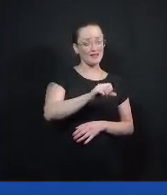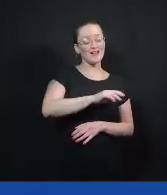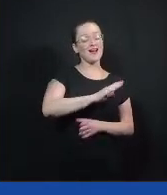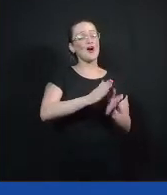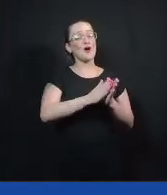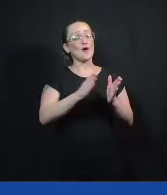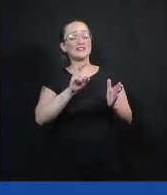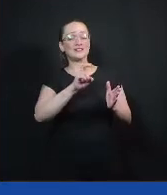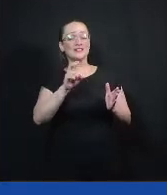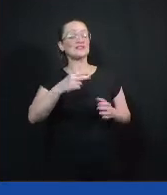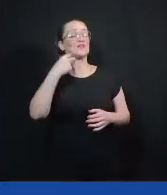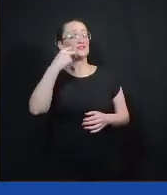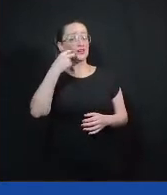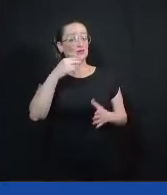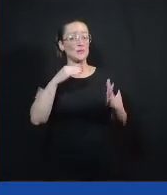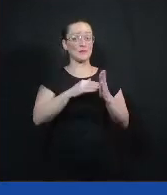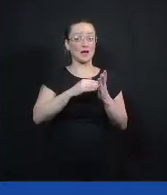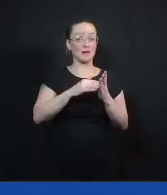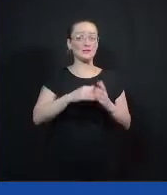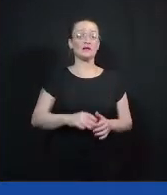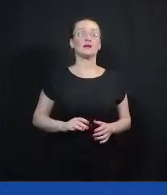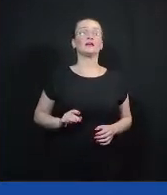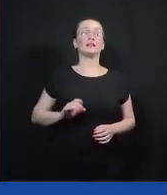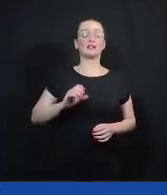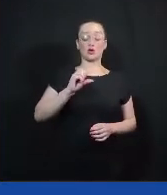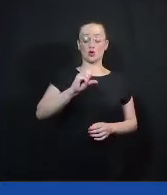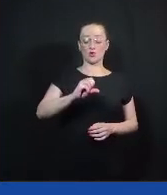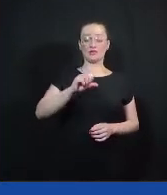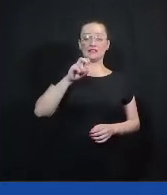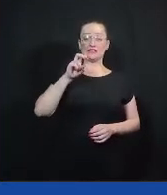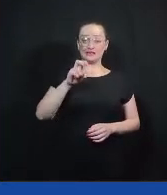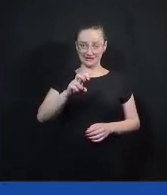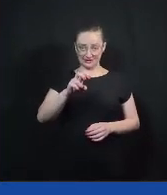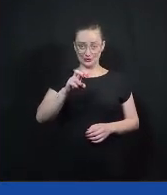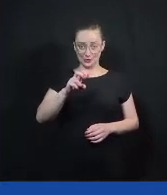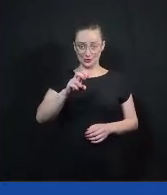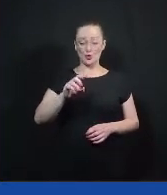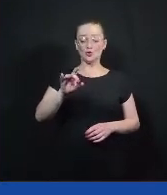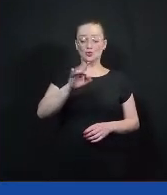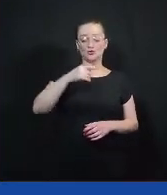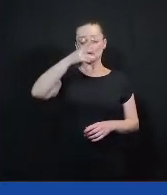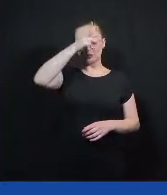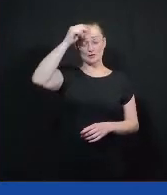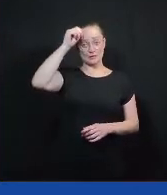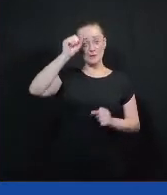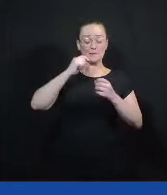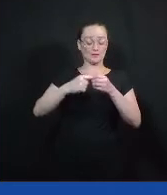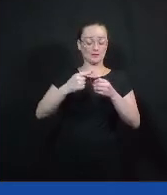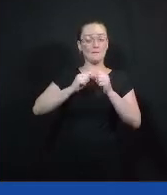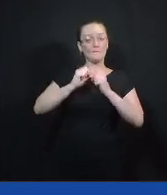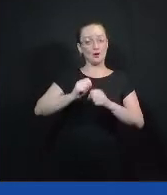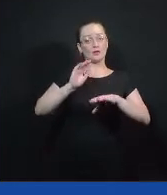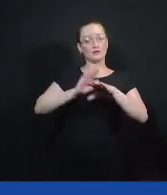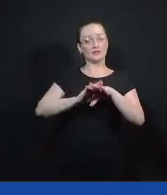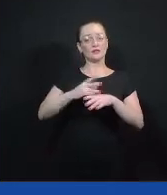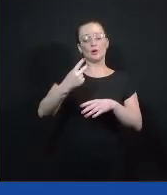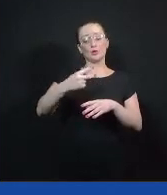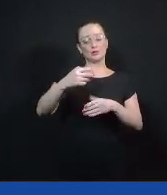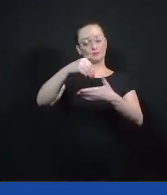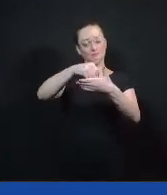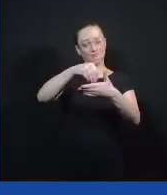além disso, só 95 dos 5.570 municípios brasileiros podem realizar segundo turno.